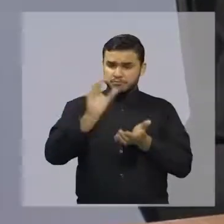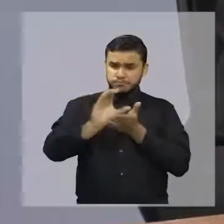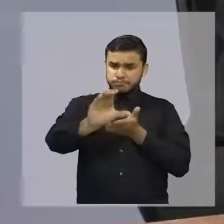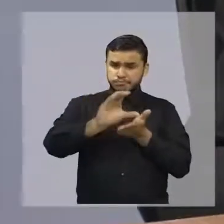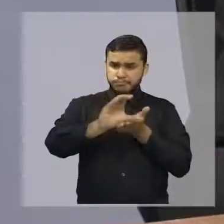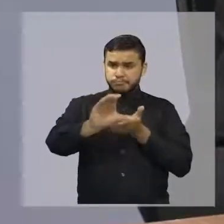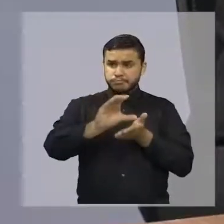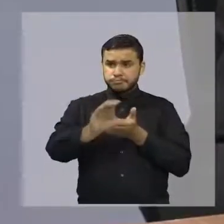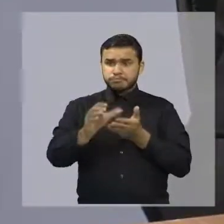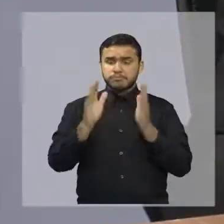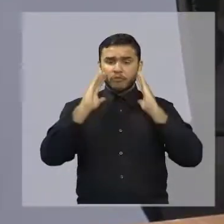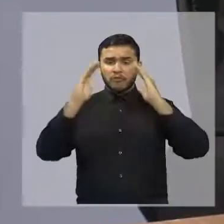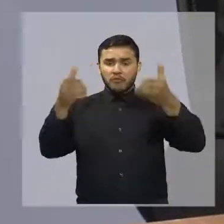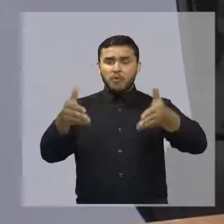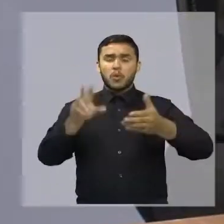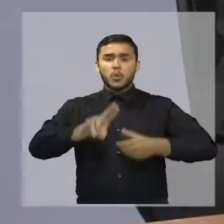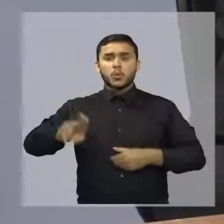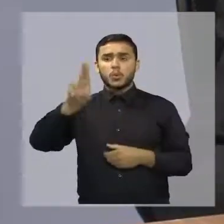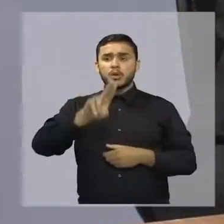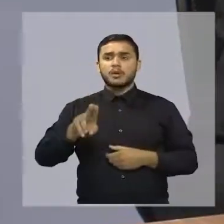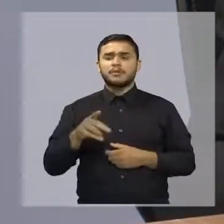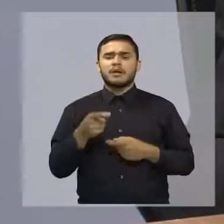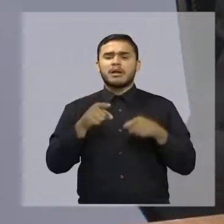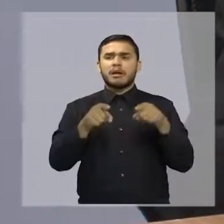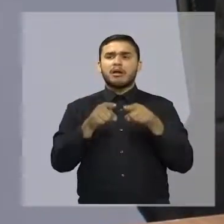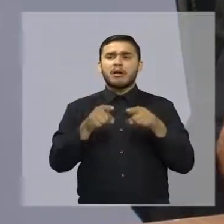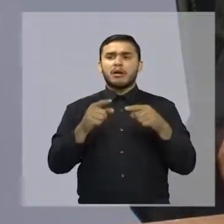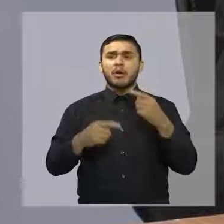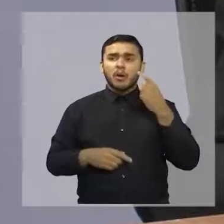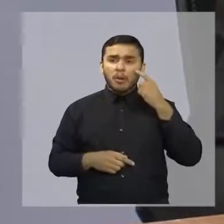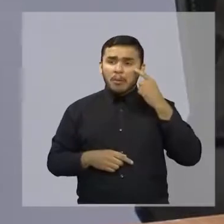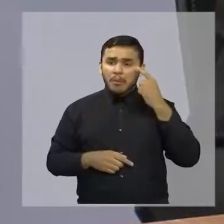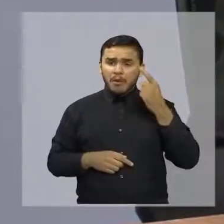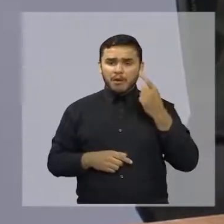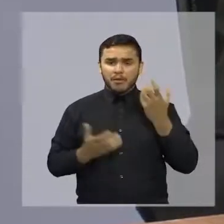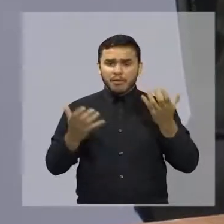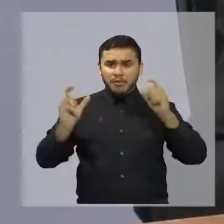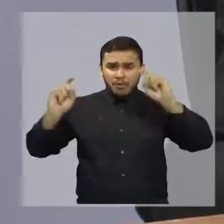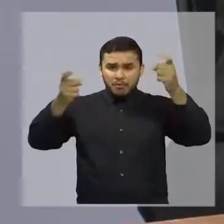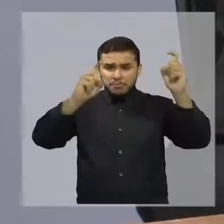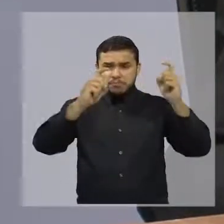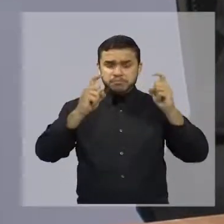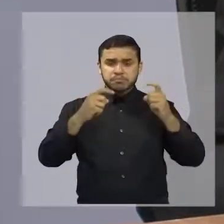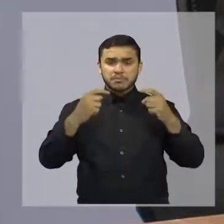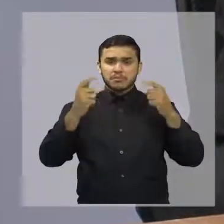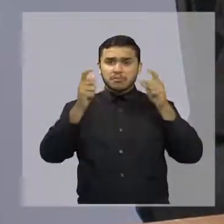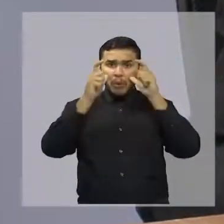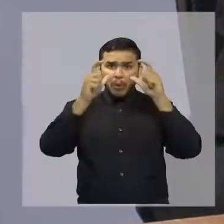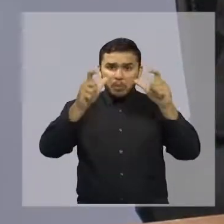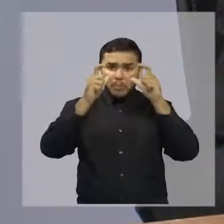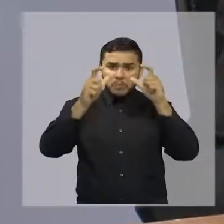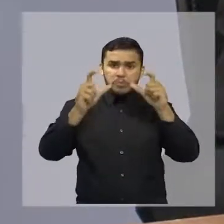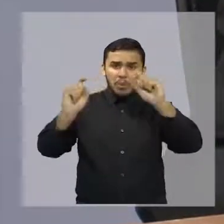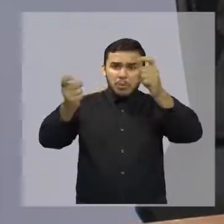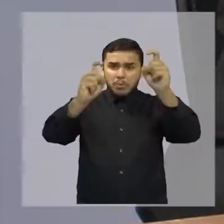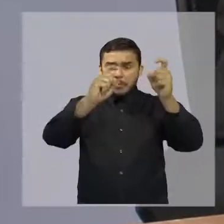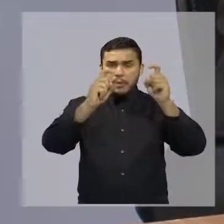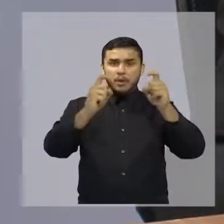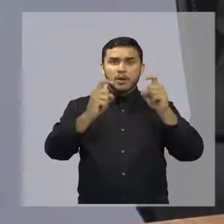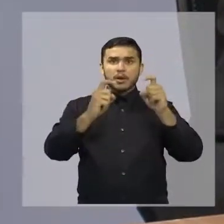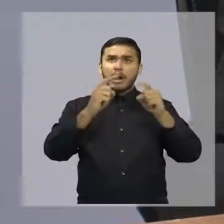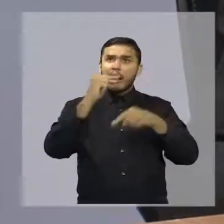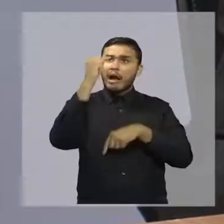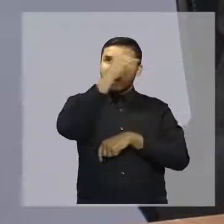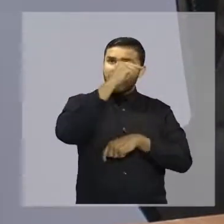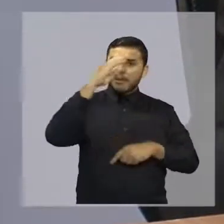pelota para essas atividades que podem trazer discussões que não interessam a ele. Então